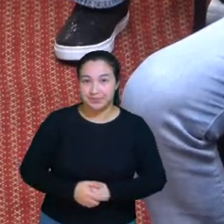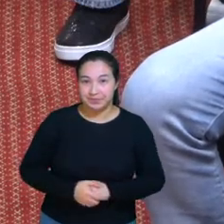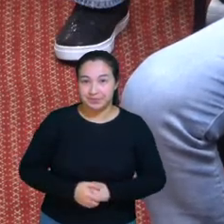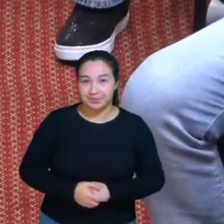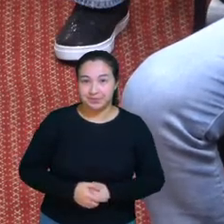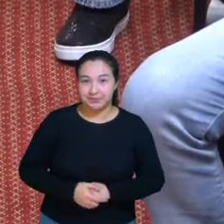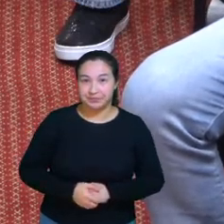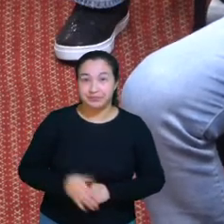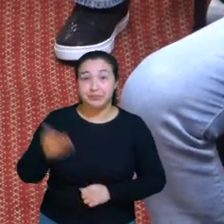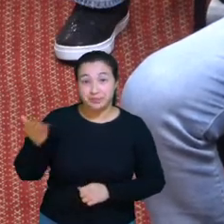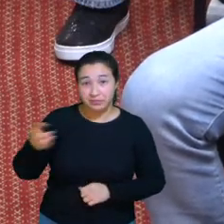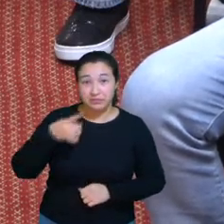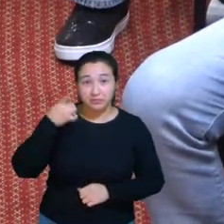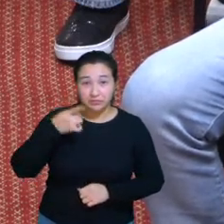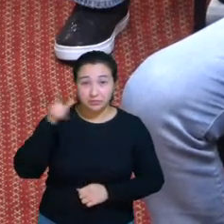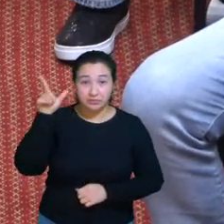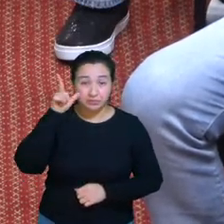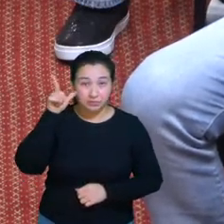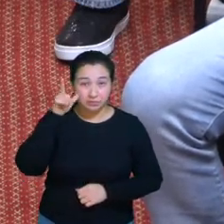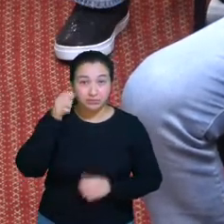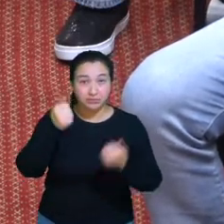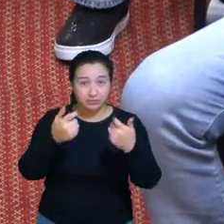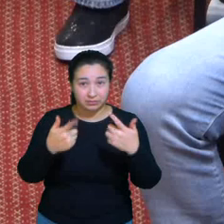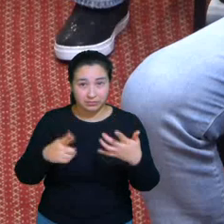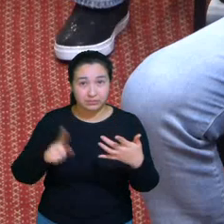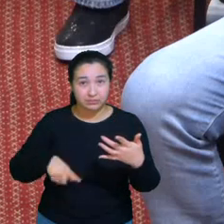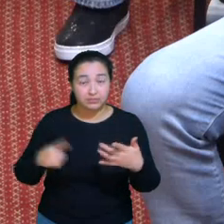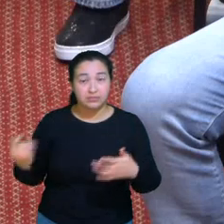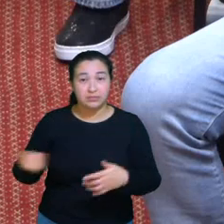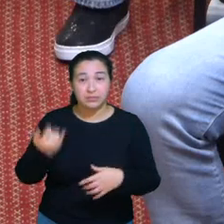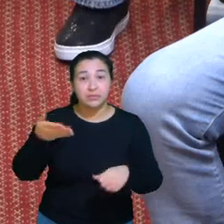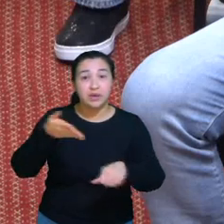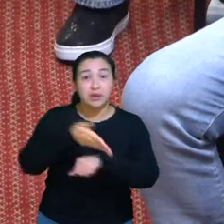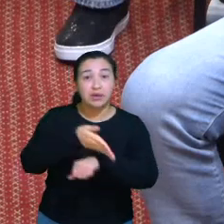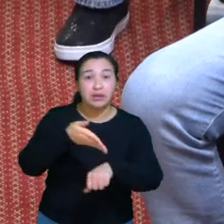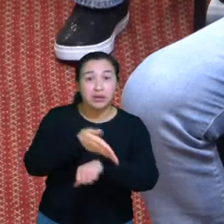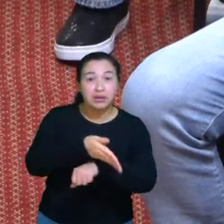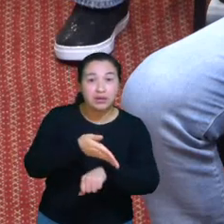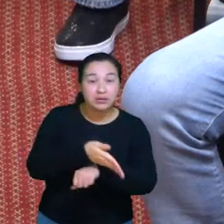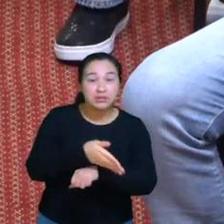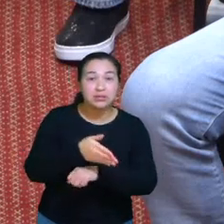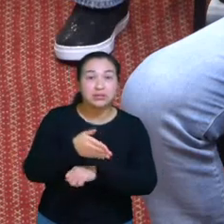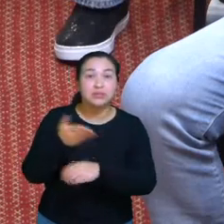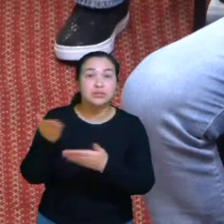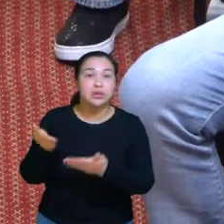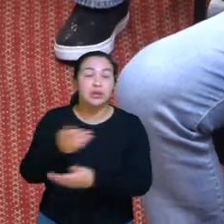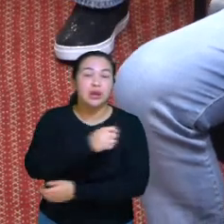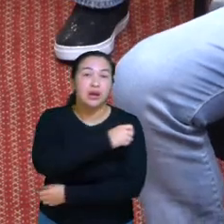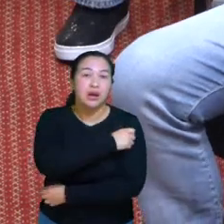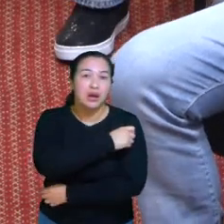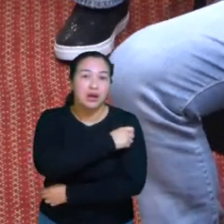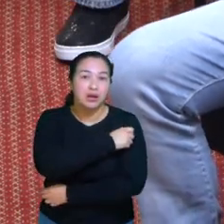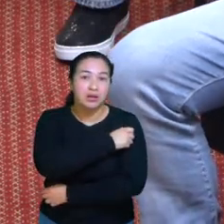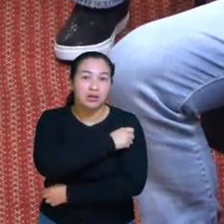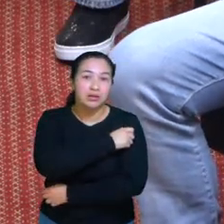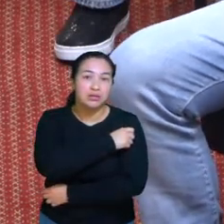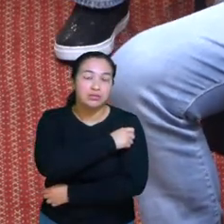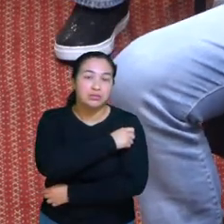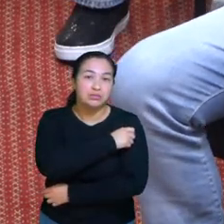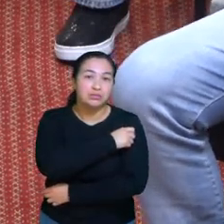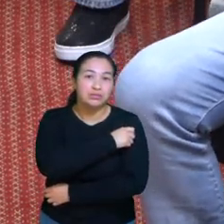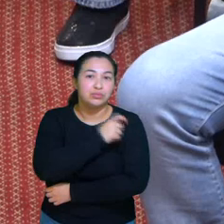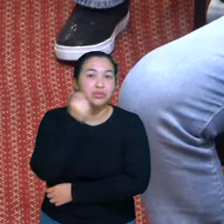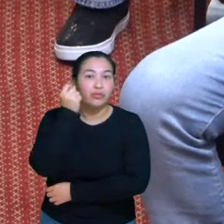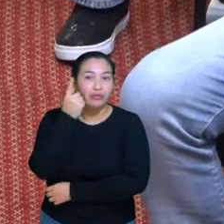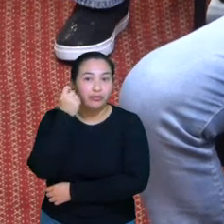deputada carminat colocou como importante a questão do acesso do Estudante da da da graduação s no